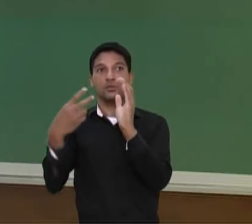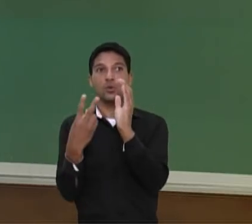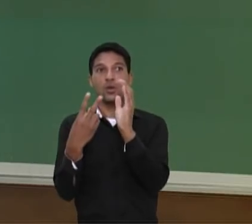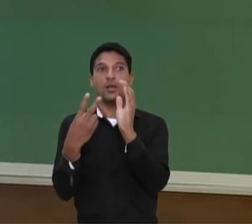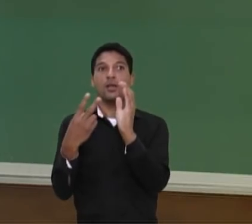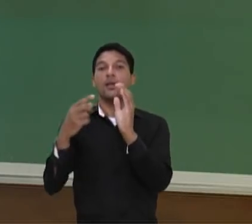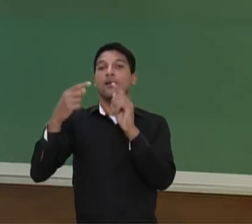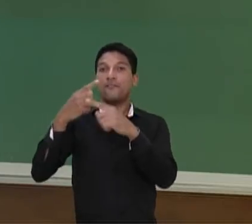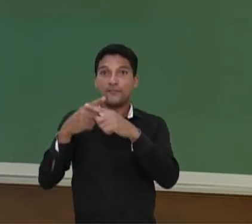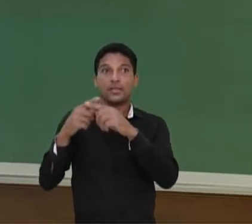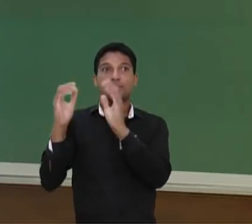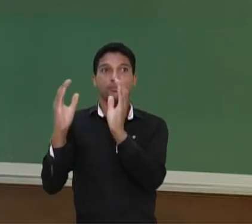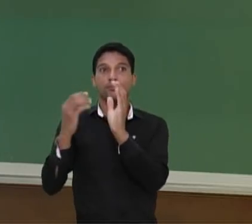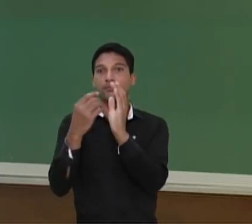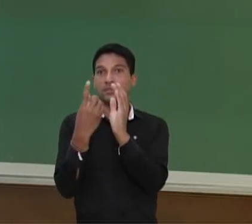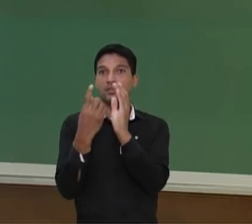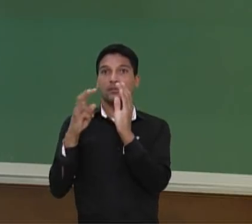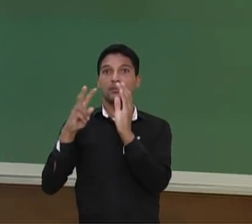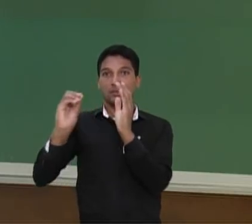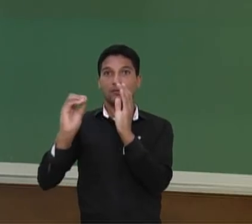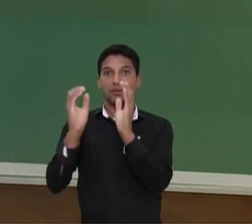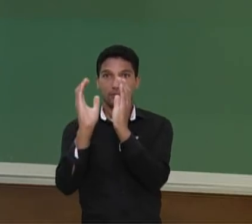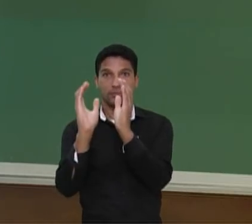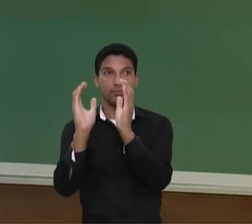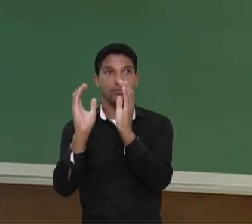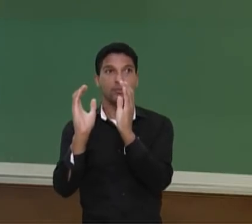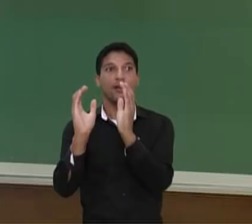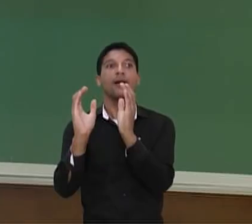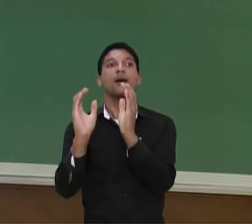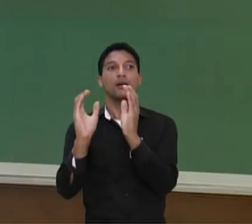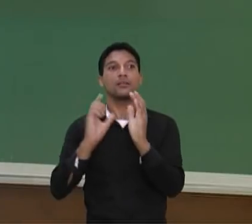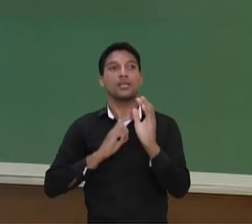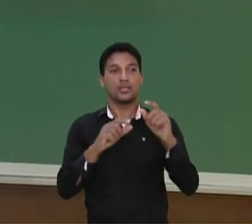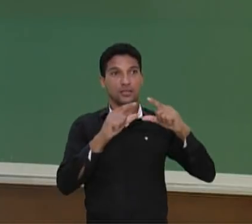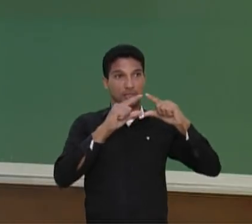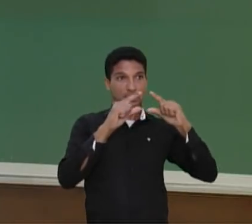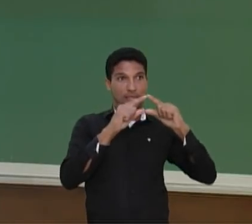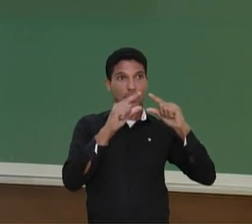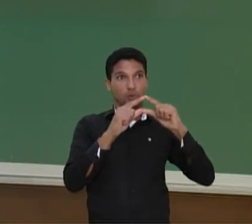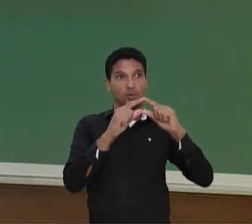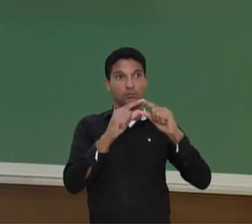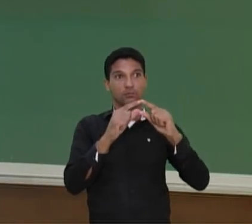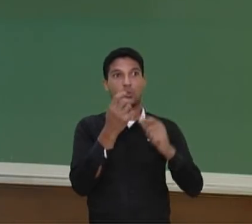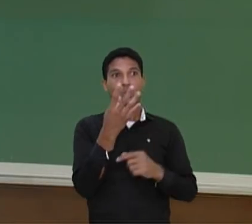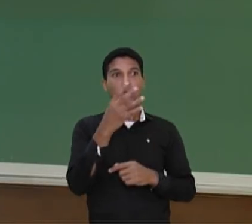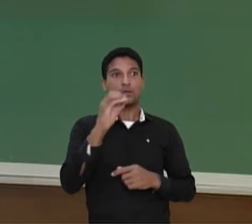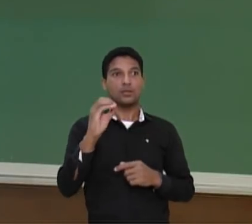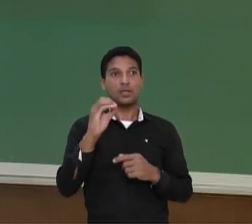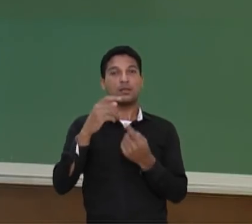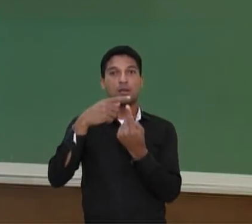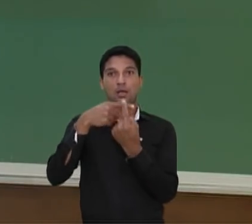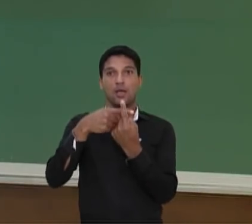né 400 mais 200 eu tenho delta = 1600